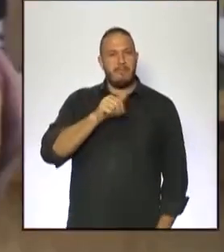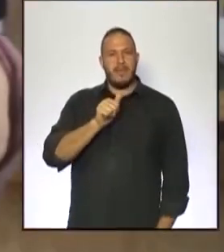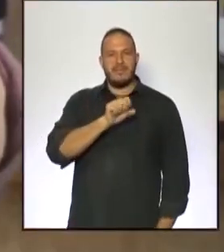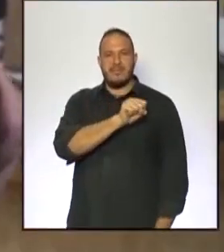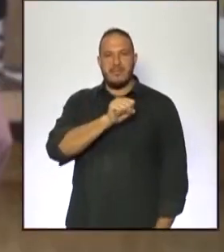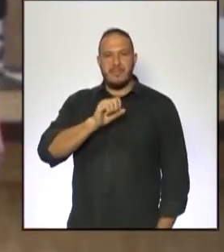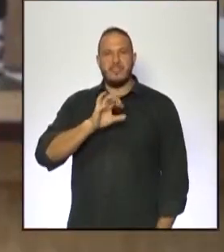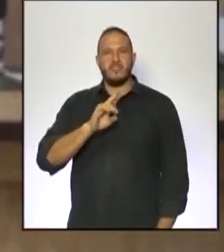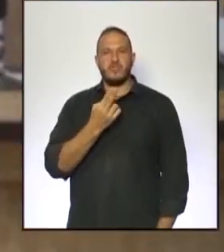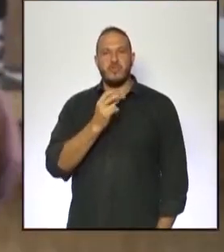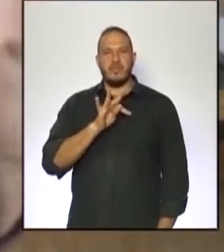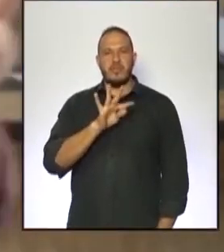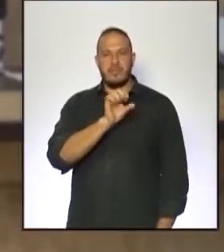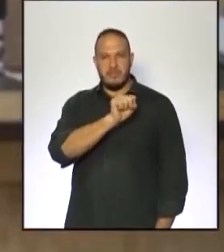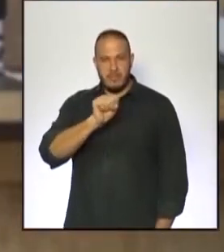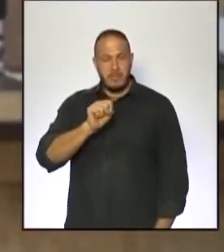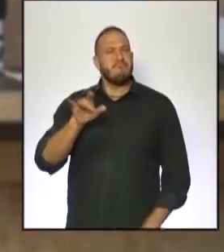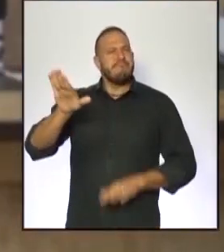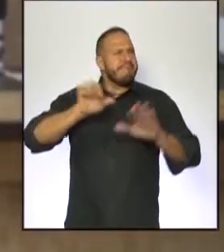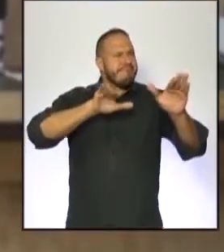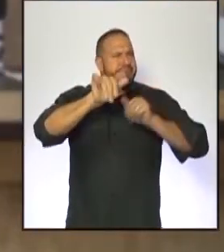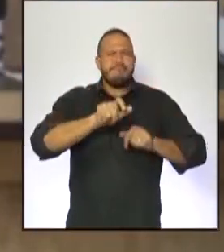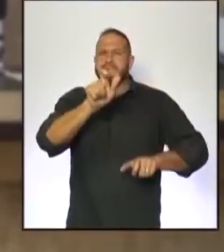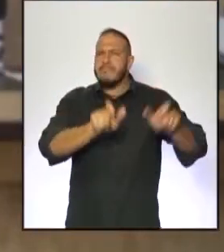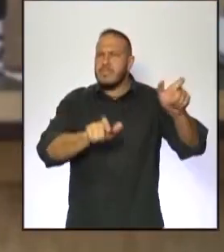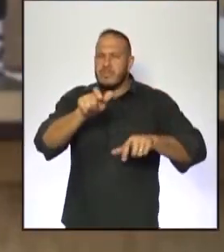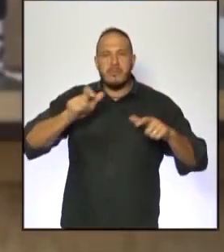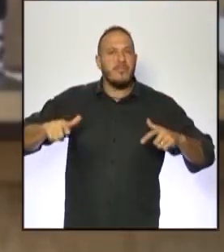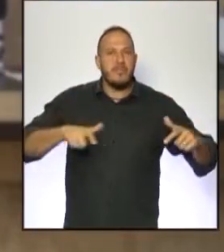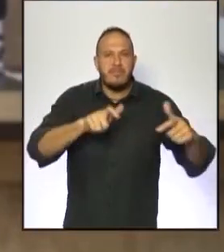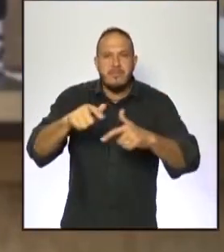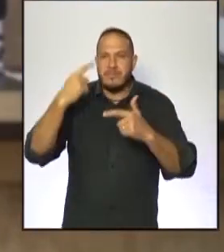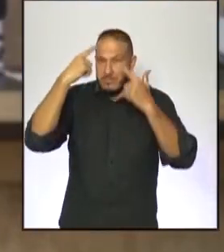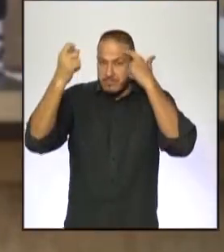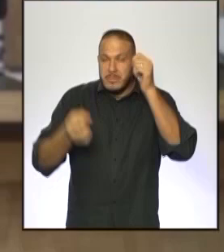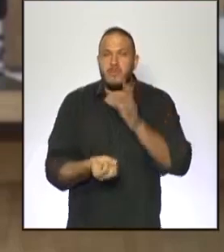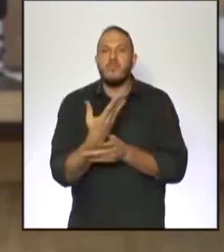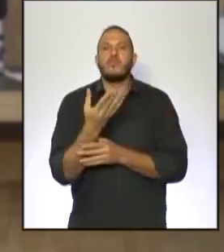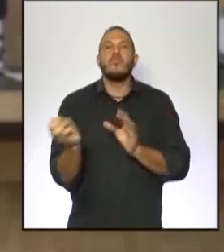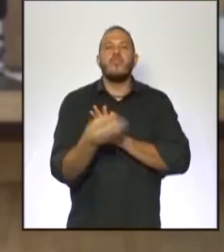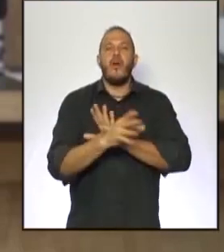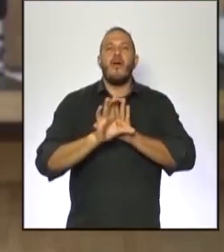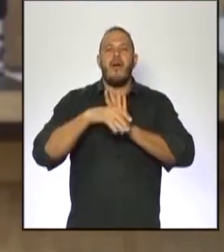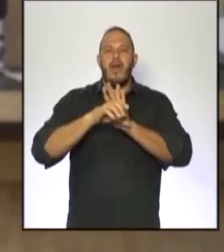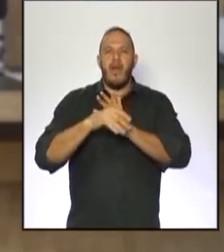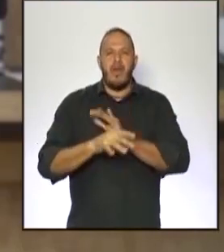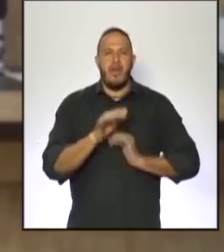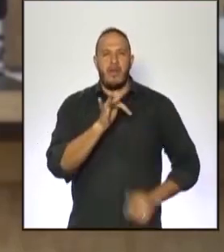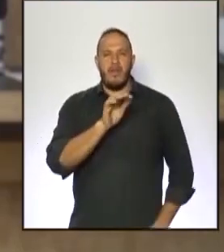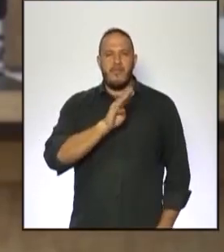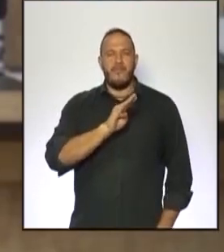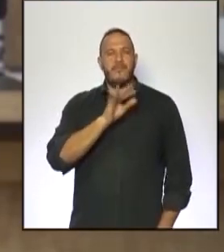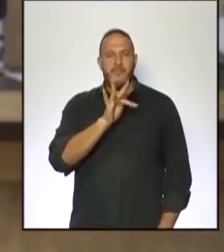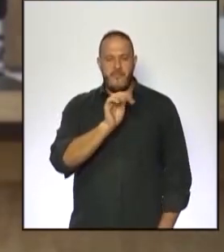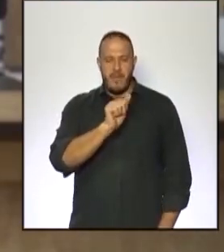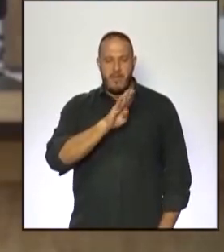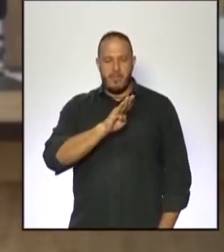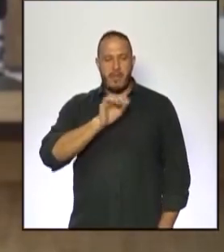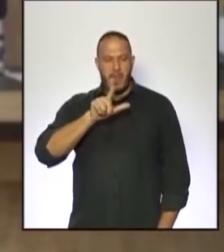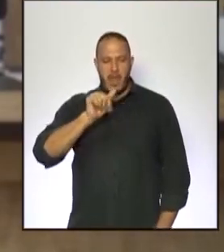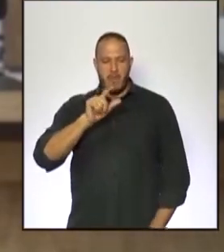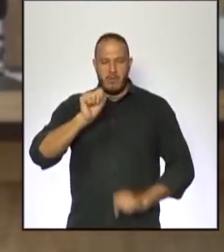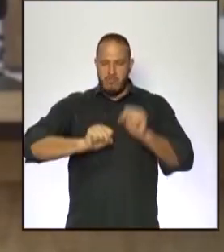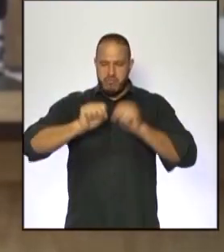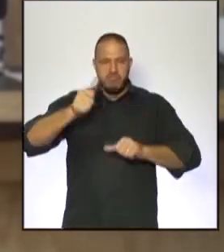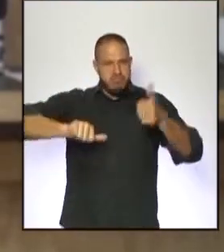Massachusetts, atraiu alunos de várias áreas e criou um novo conceito, o Fab Lab. O Fab Lab, como o nome